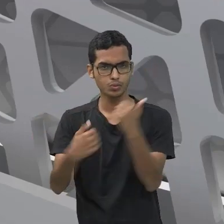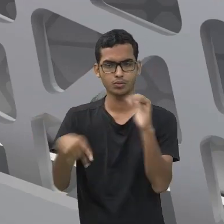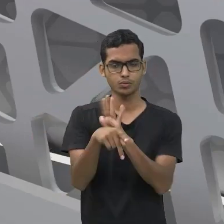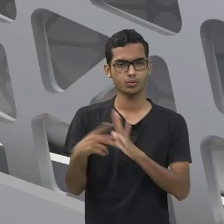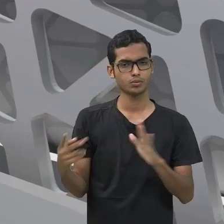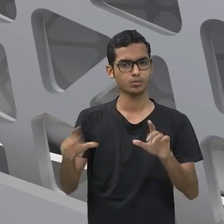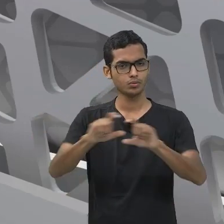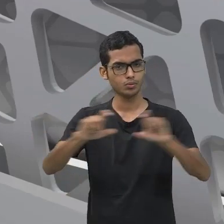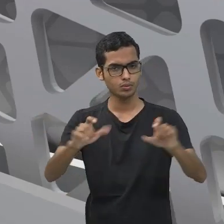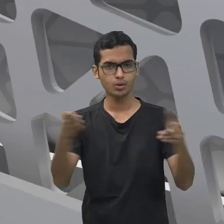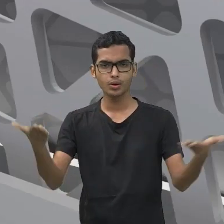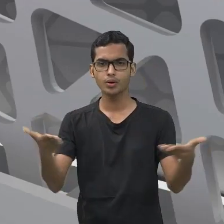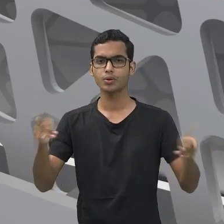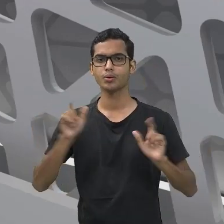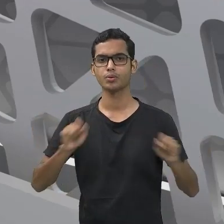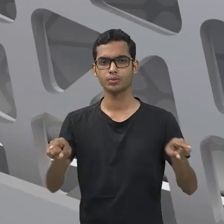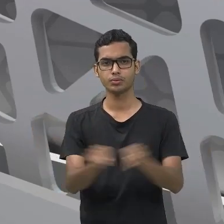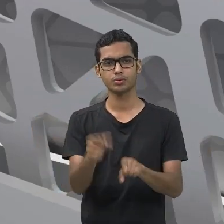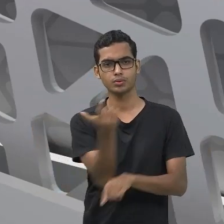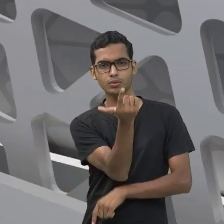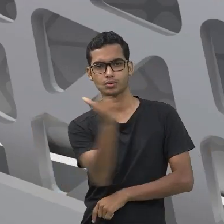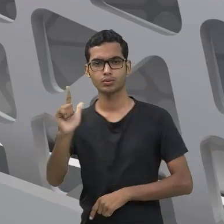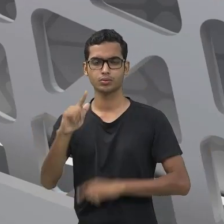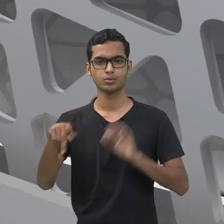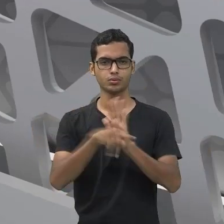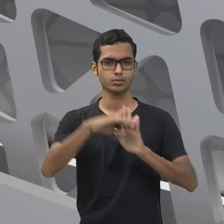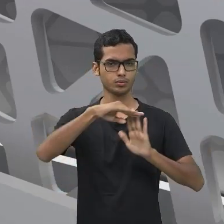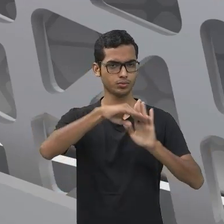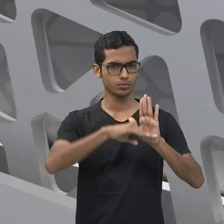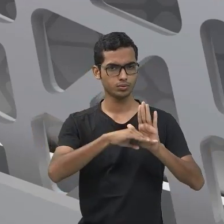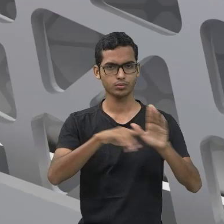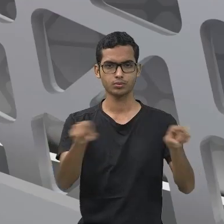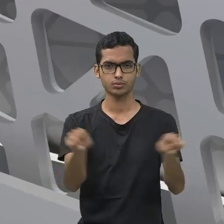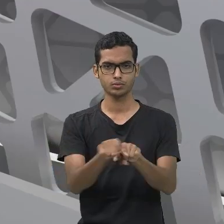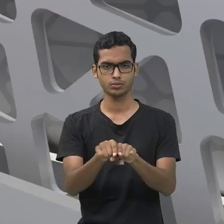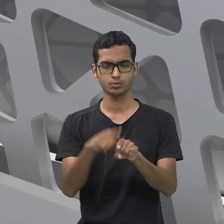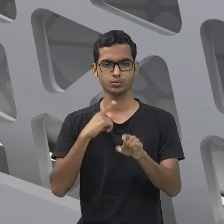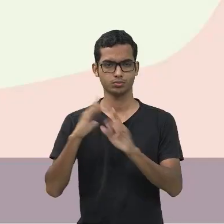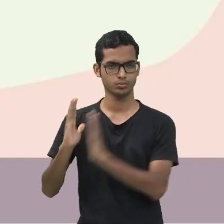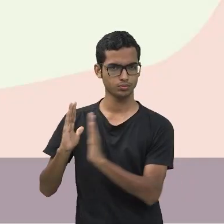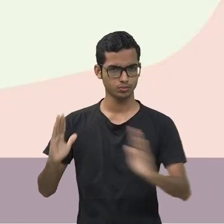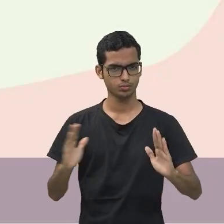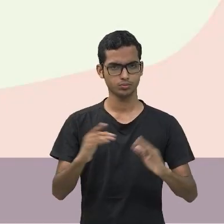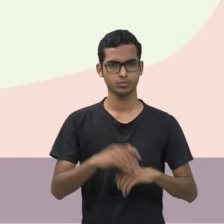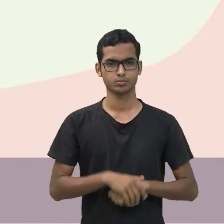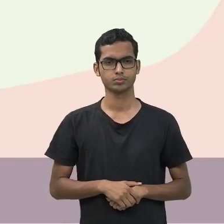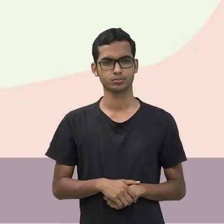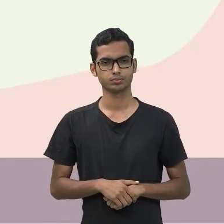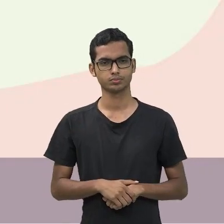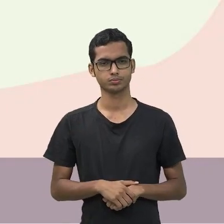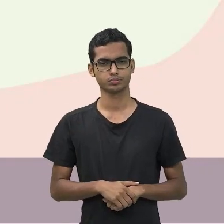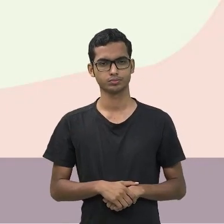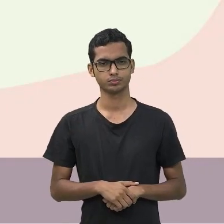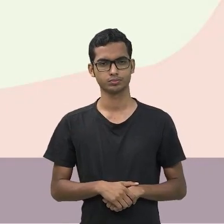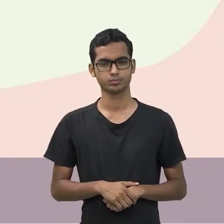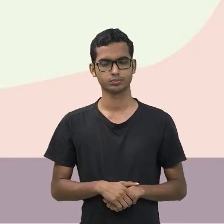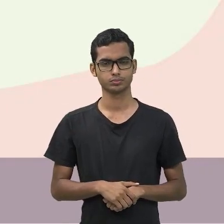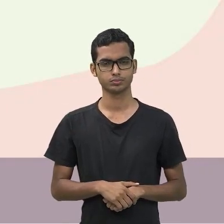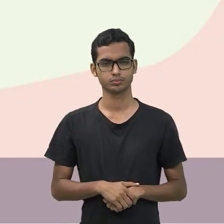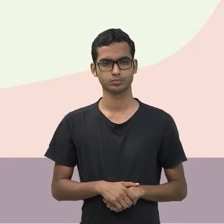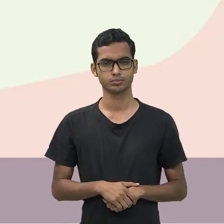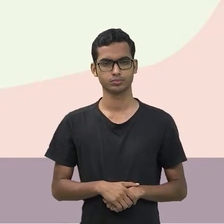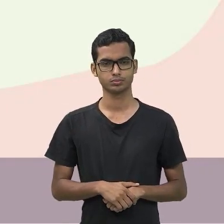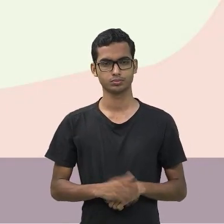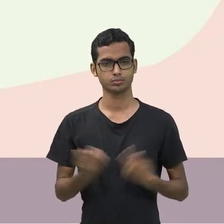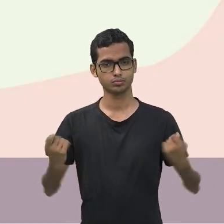beleza? Vamos agora a uma outra classificação das nossas sequências, vamos lá. A sequência também ela